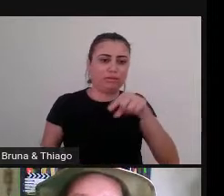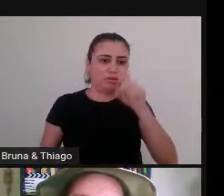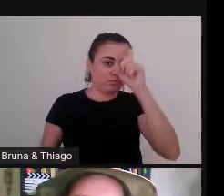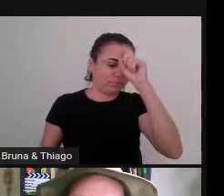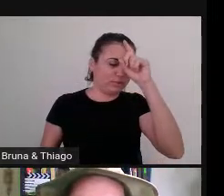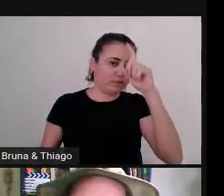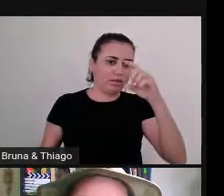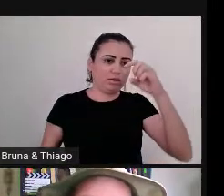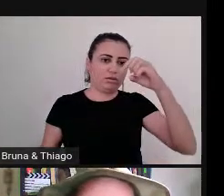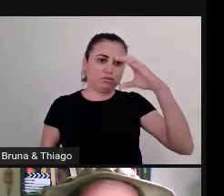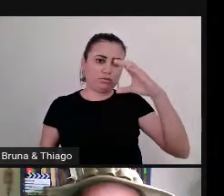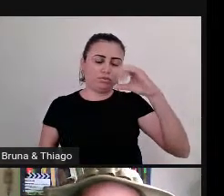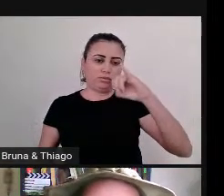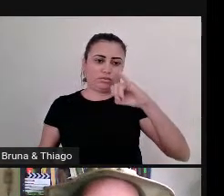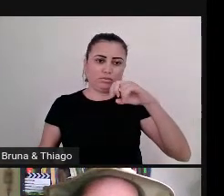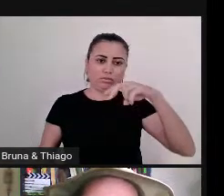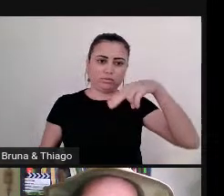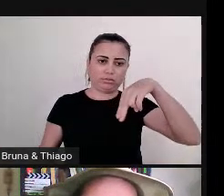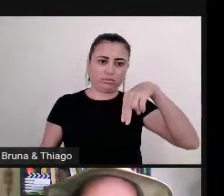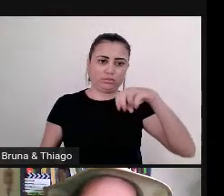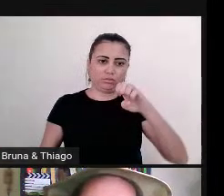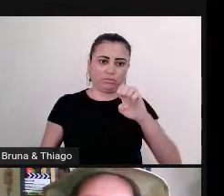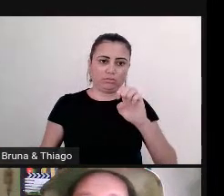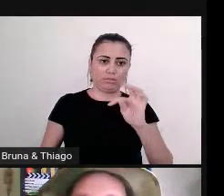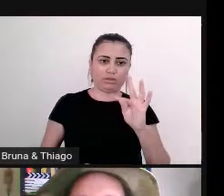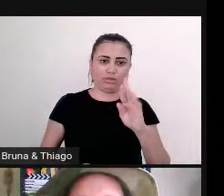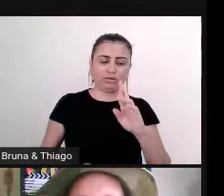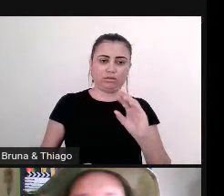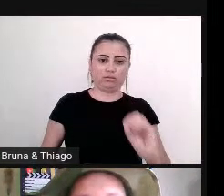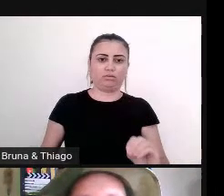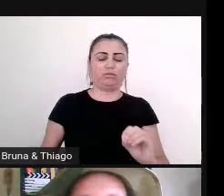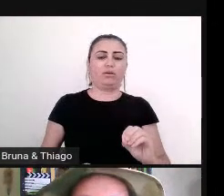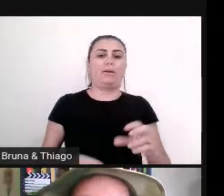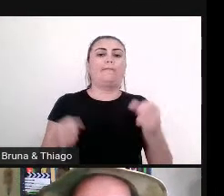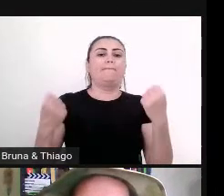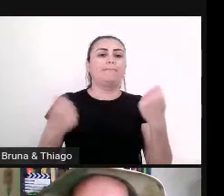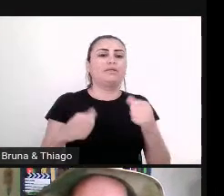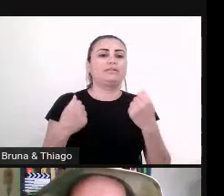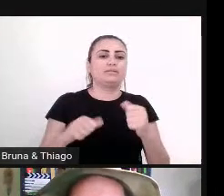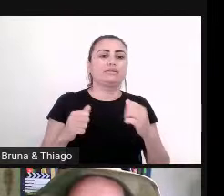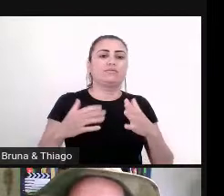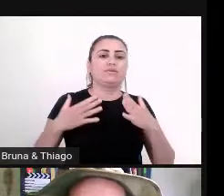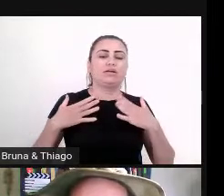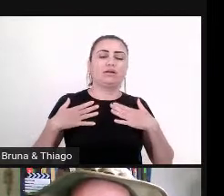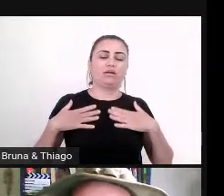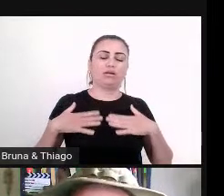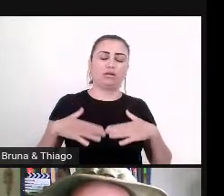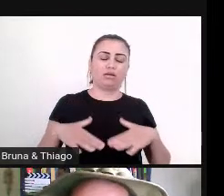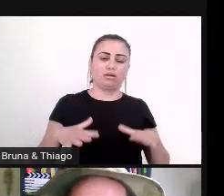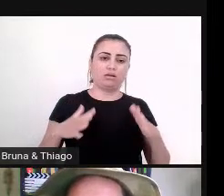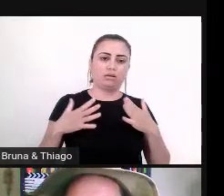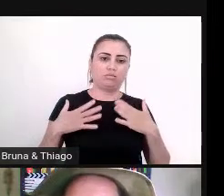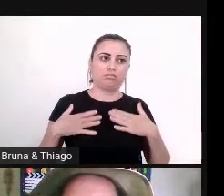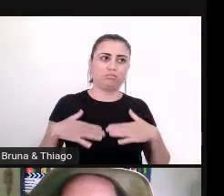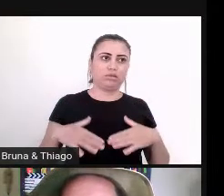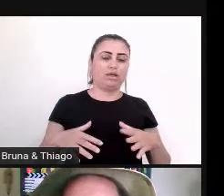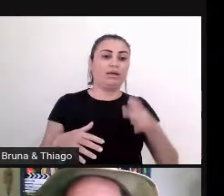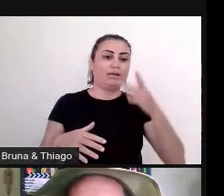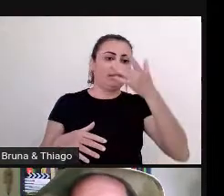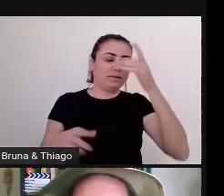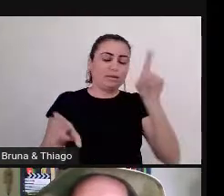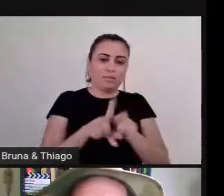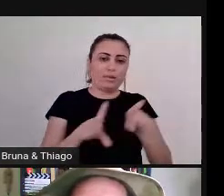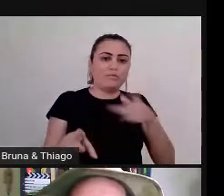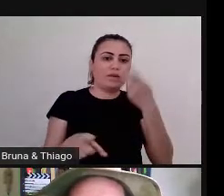caso de acidente com animais peçonhentos. Então o que é certo? Mantenha-se calmo, né? Ou acalma esse detalhe. Ó, nunca, jamais, fazer